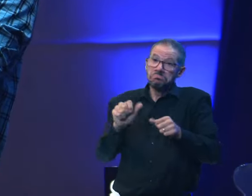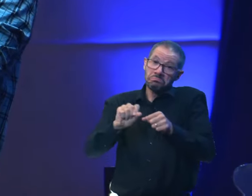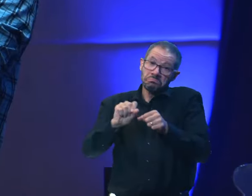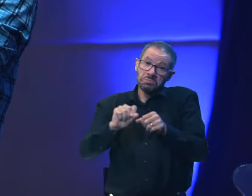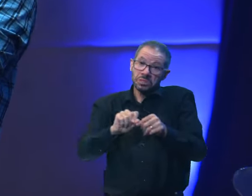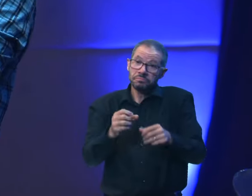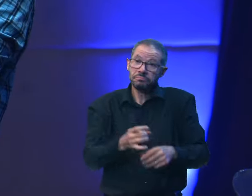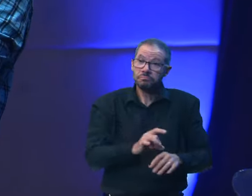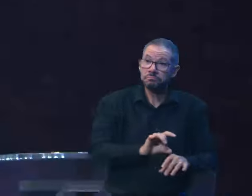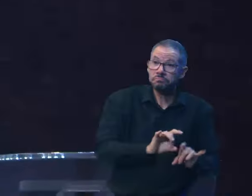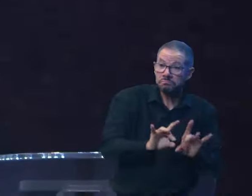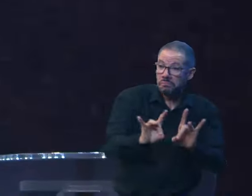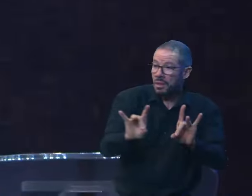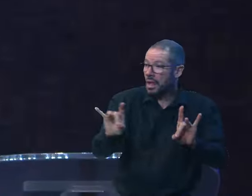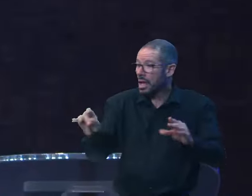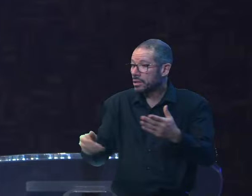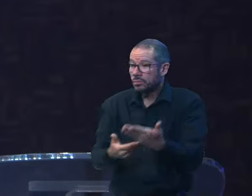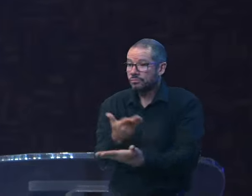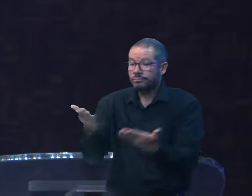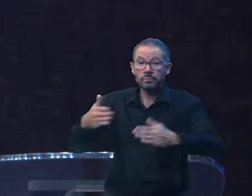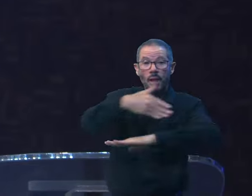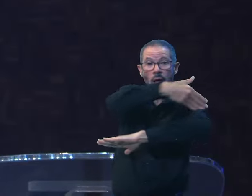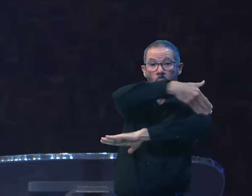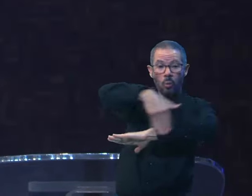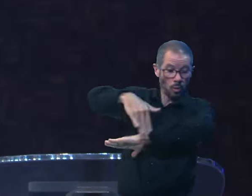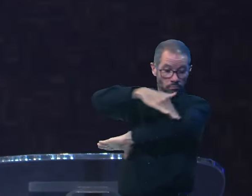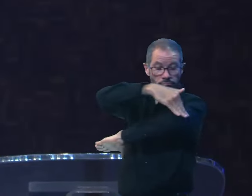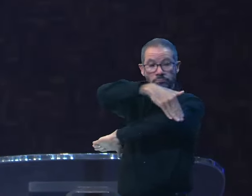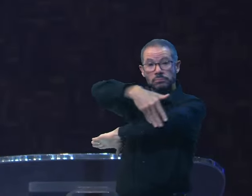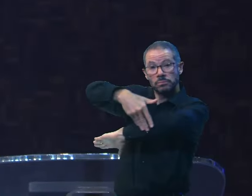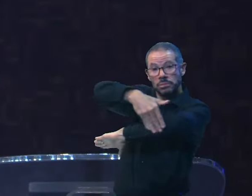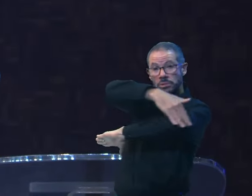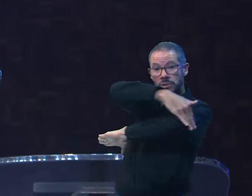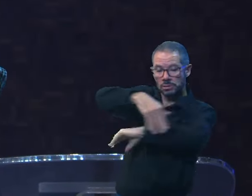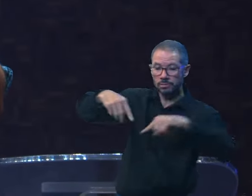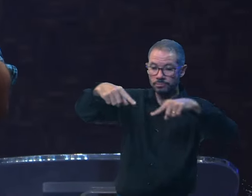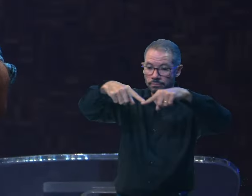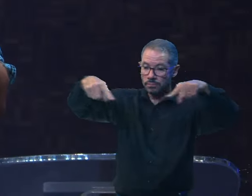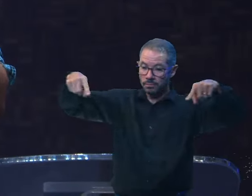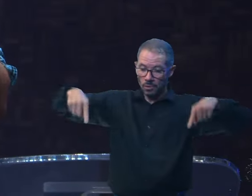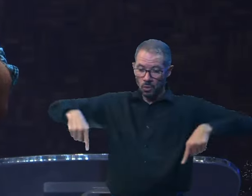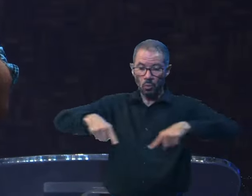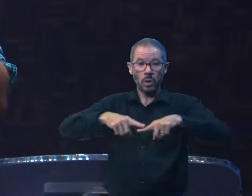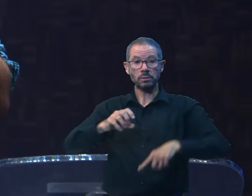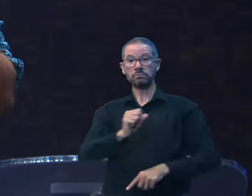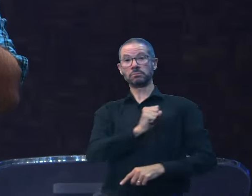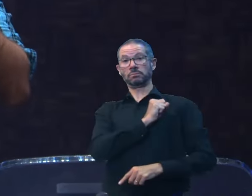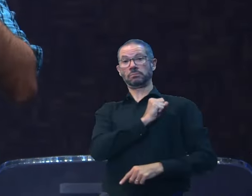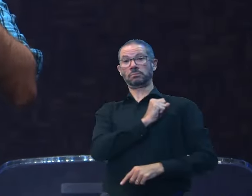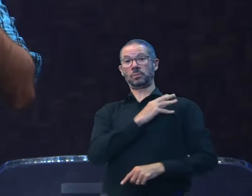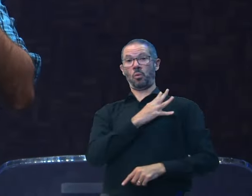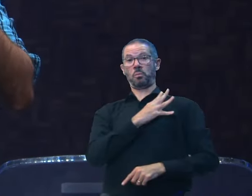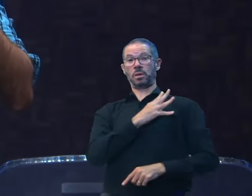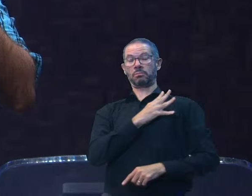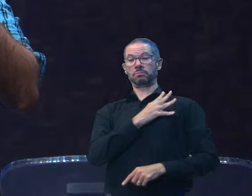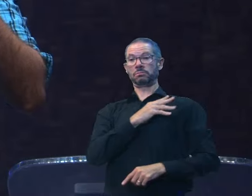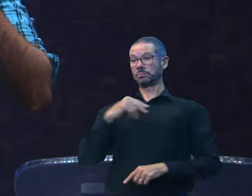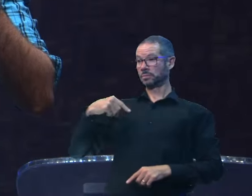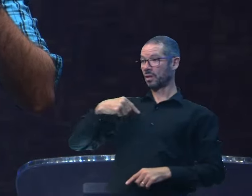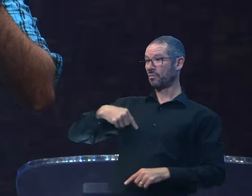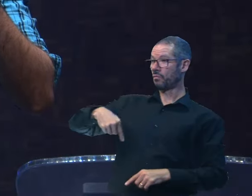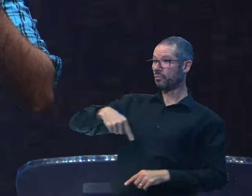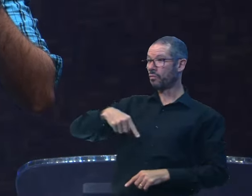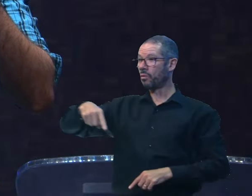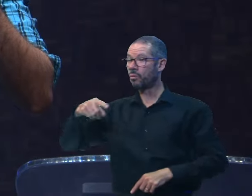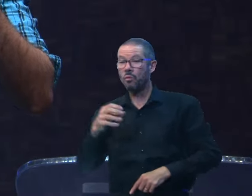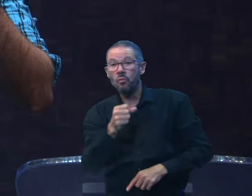Dei para cada um deles o endereço, tem lá a rua, a esquina, a quadra, o número, e fomos nós atrás do